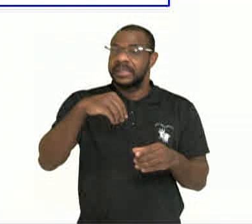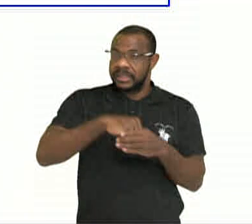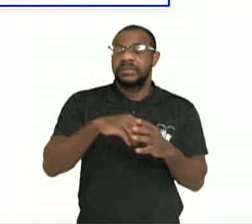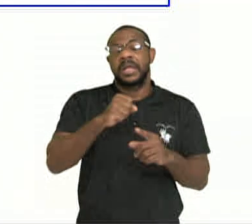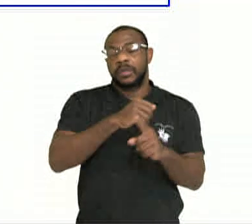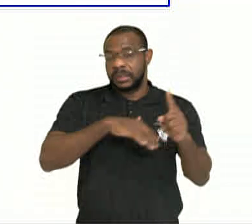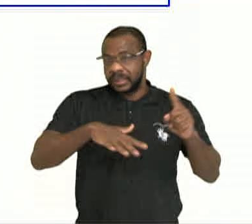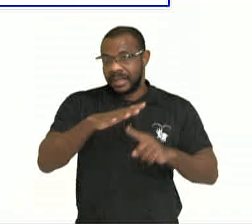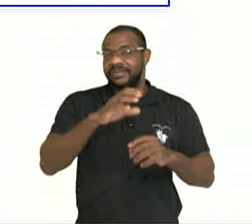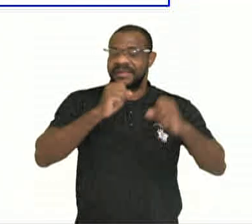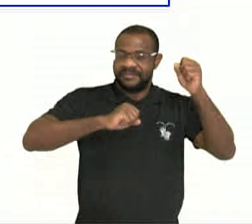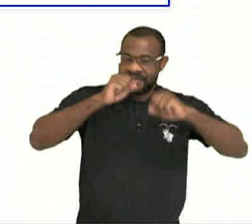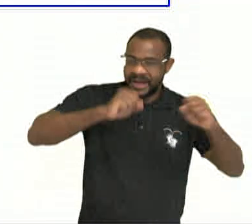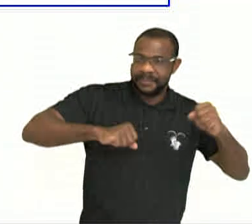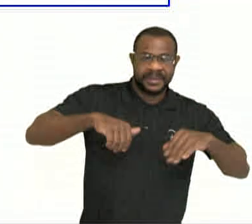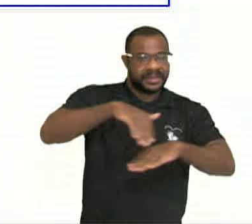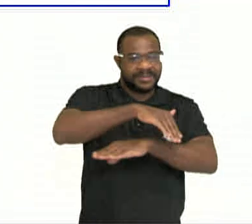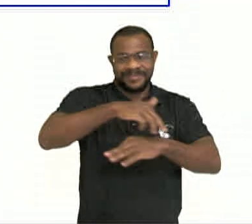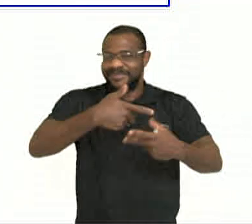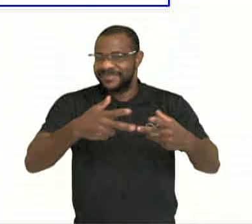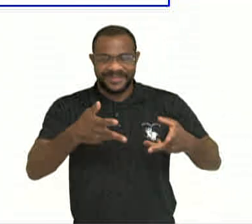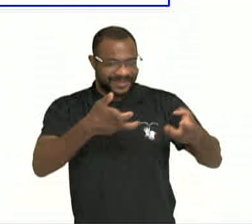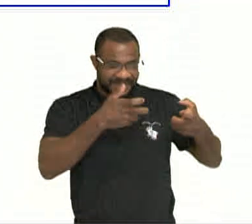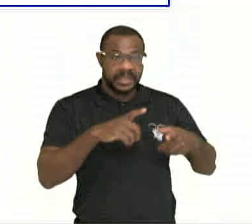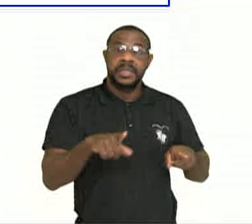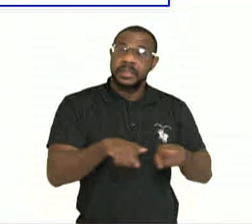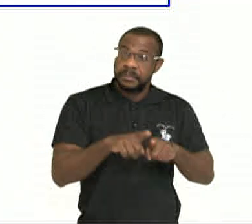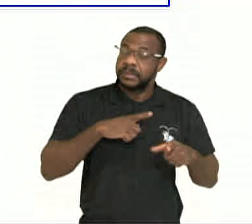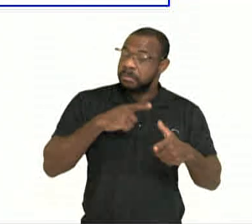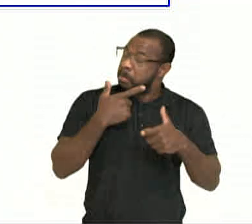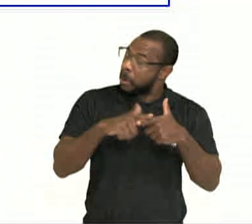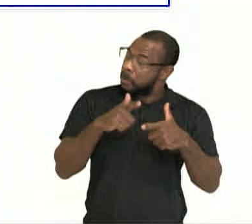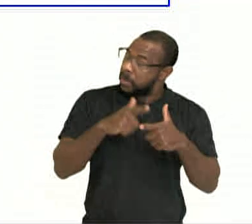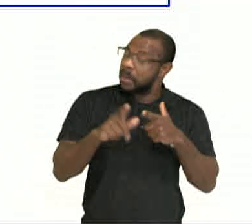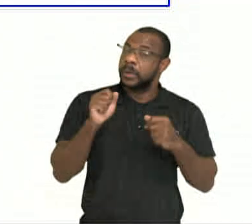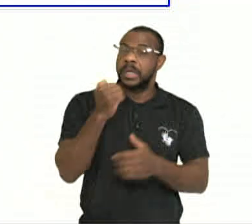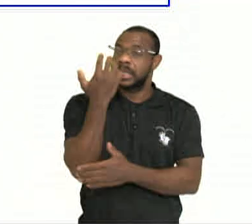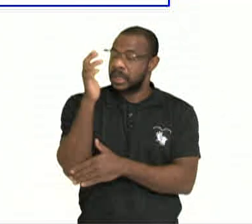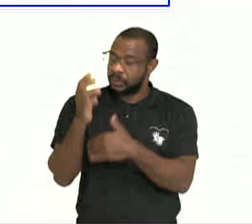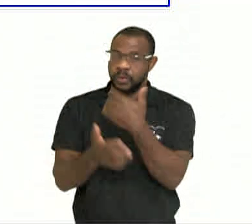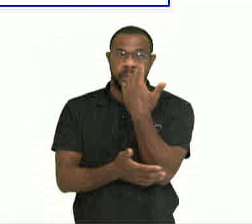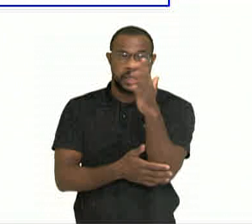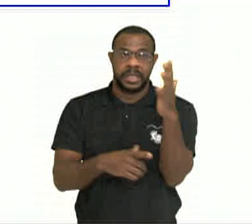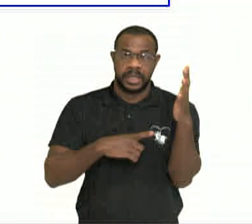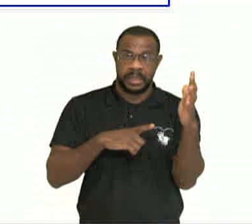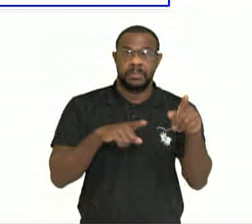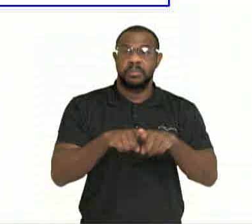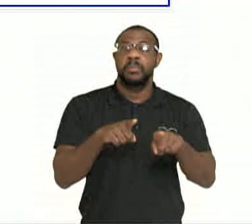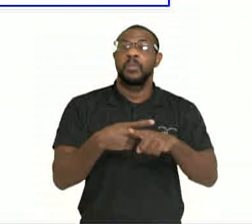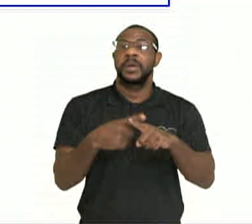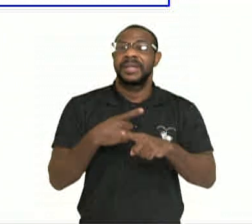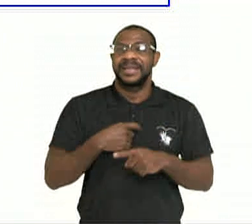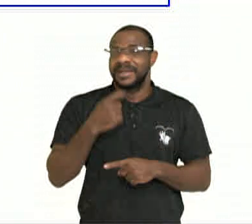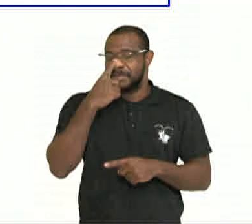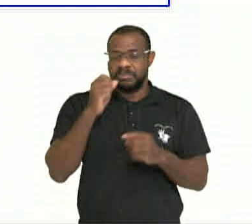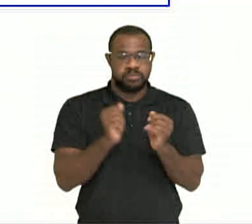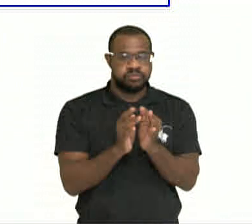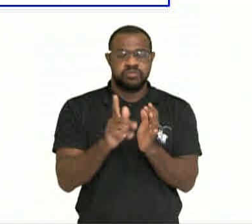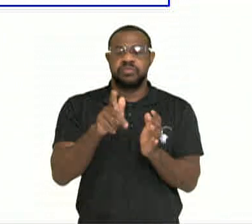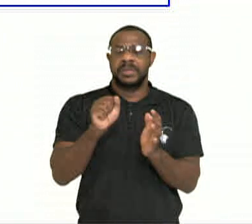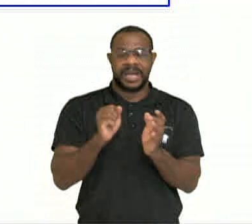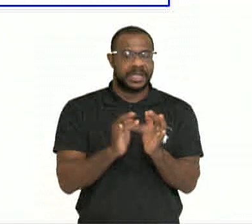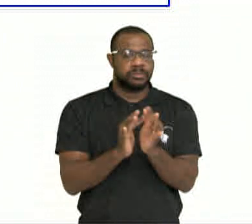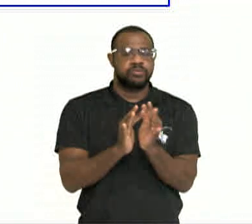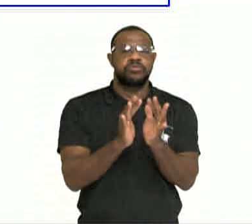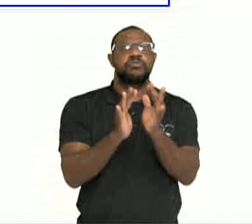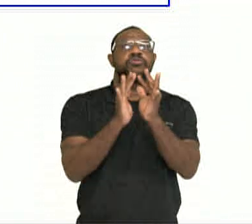sociedade e muitas vezes apresentam grandes impactos ambientais, pois lançam na atmosfera gases poluentes que impactam